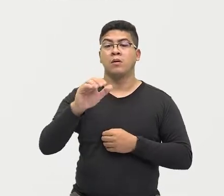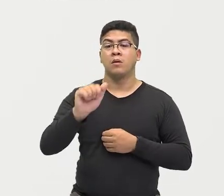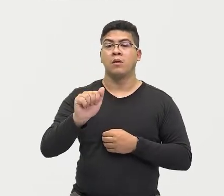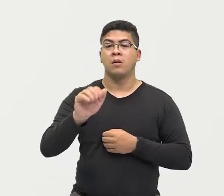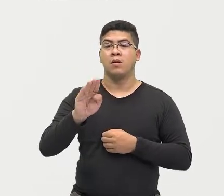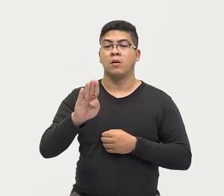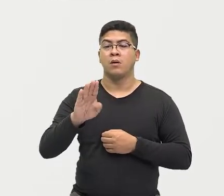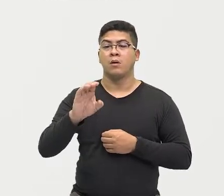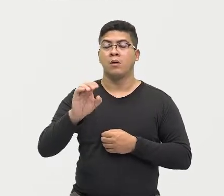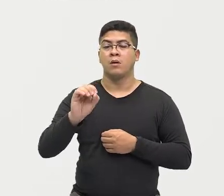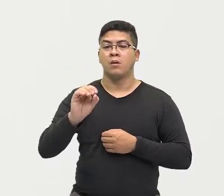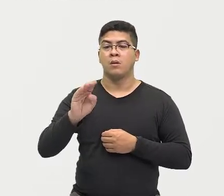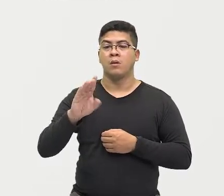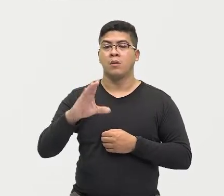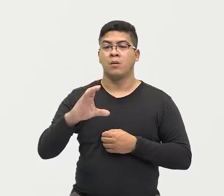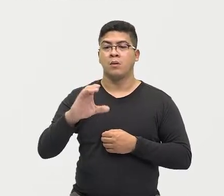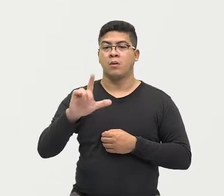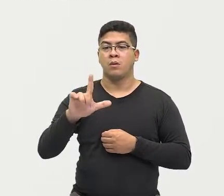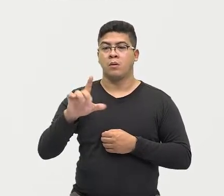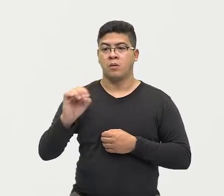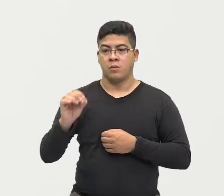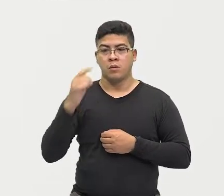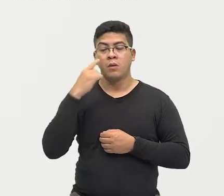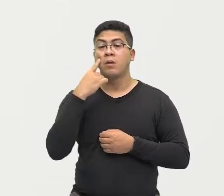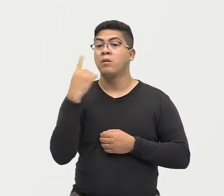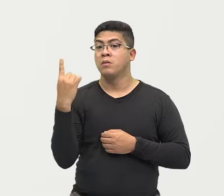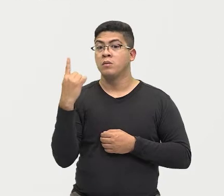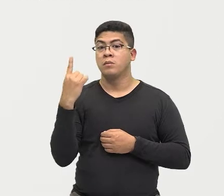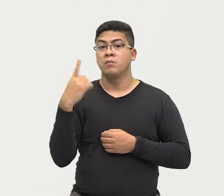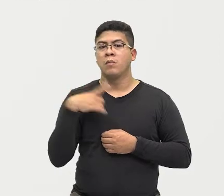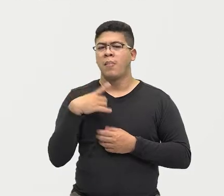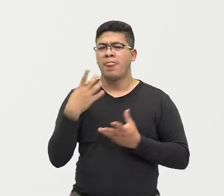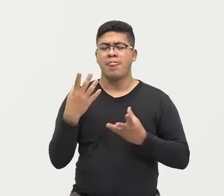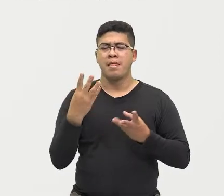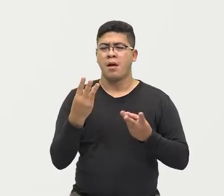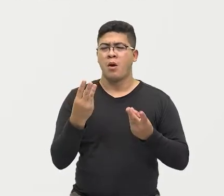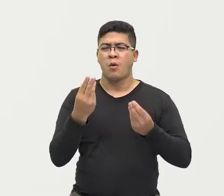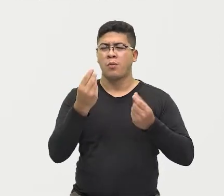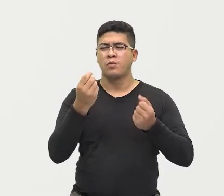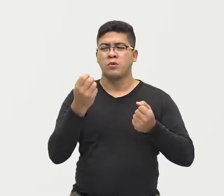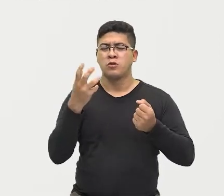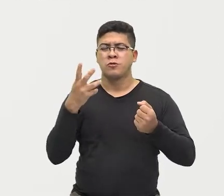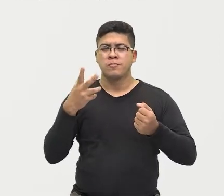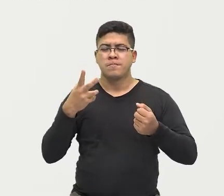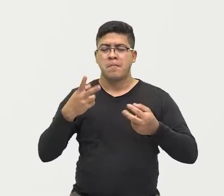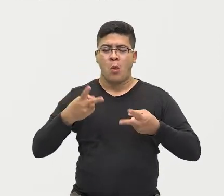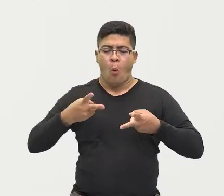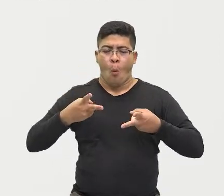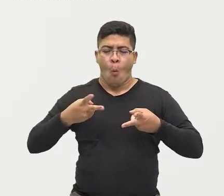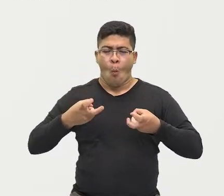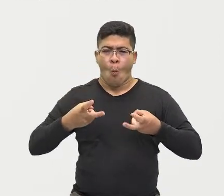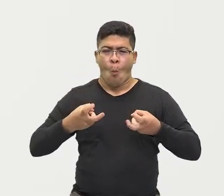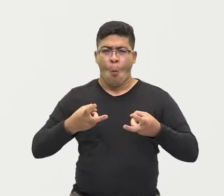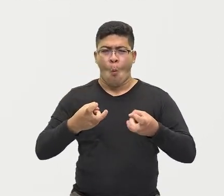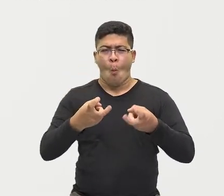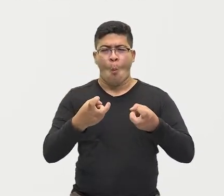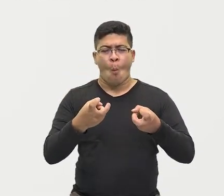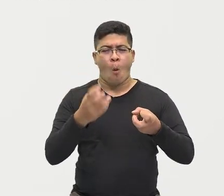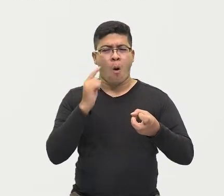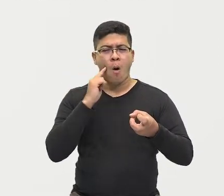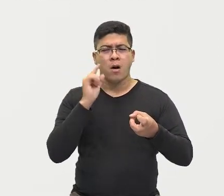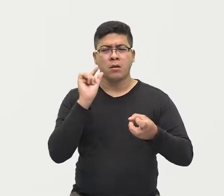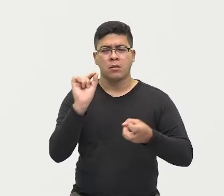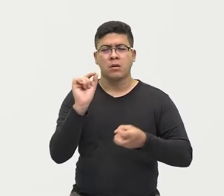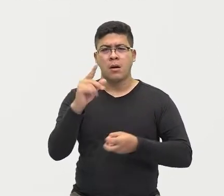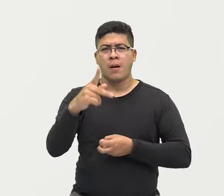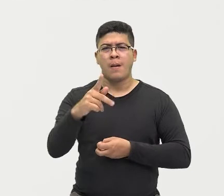região. O caboclo apresentado como um parasita. Olha só, parasita. Aí você vai dizer, professor,